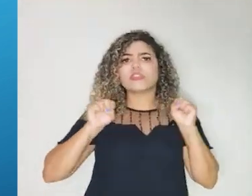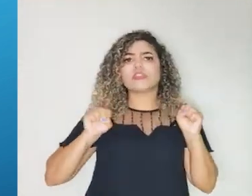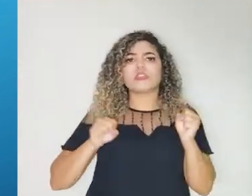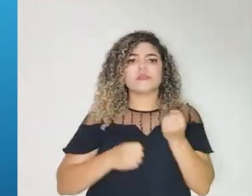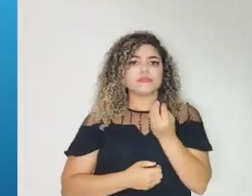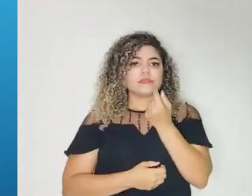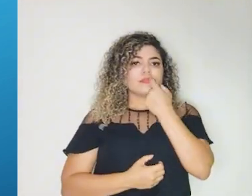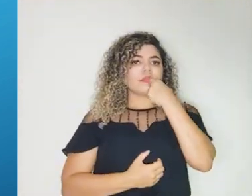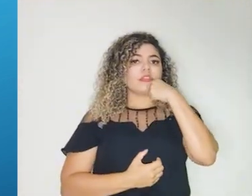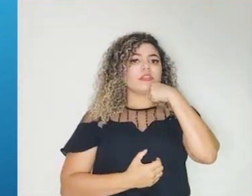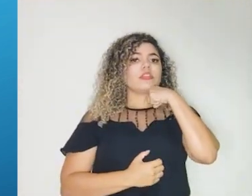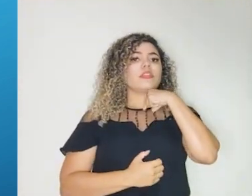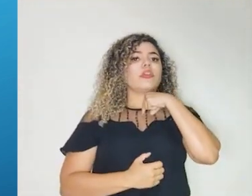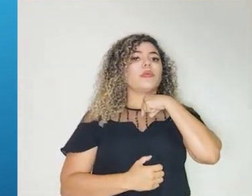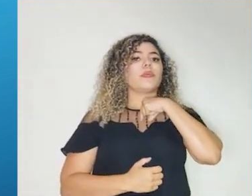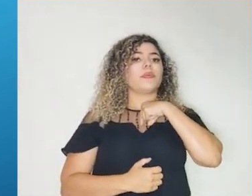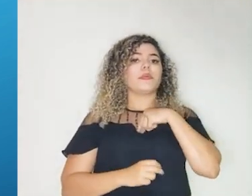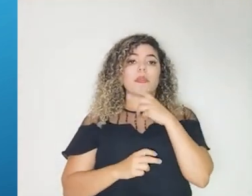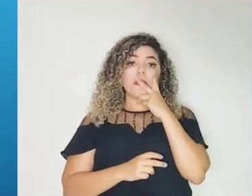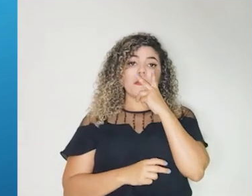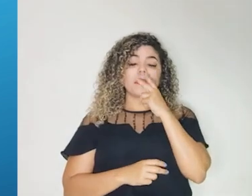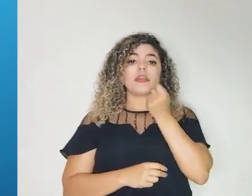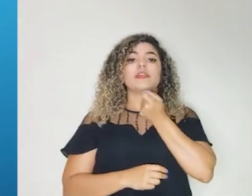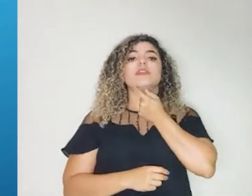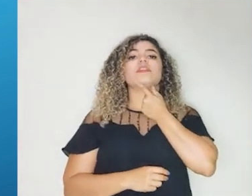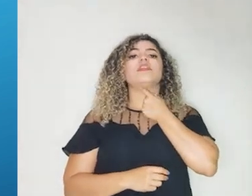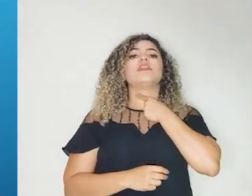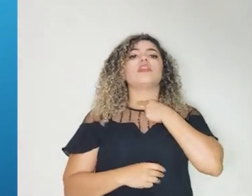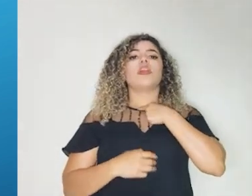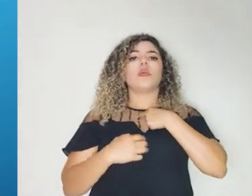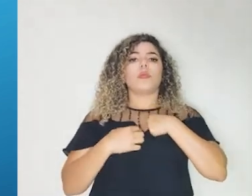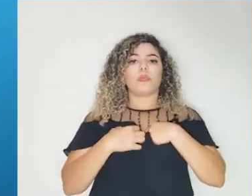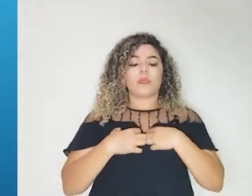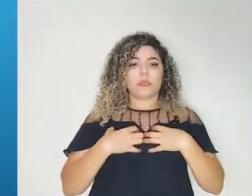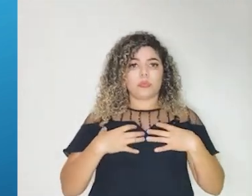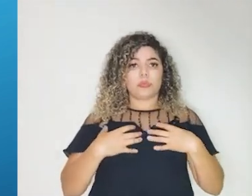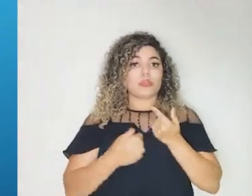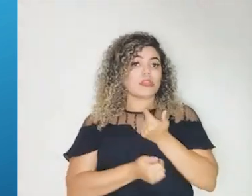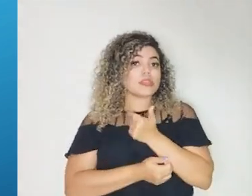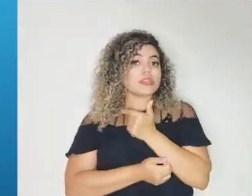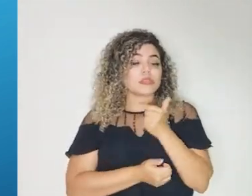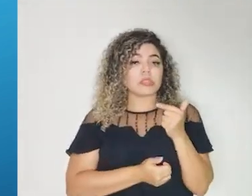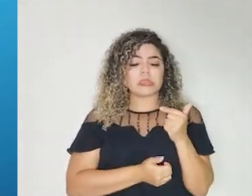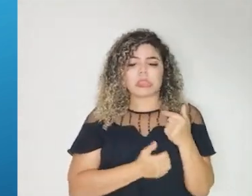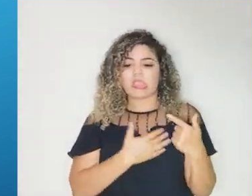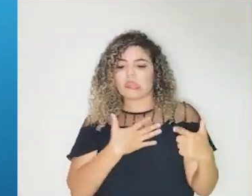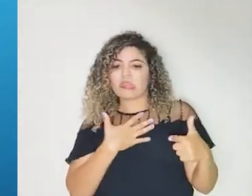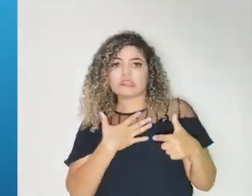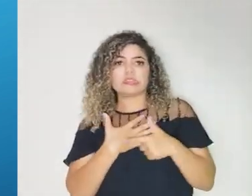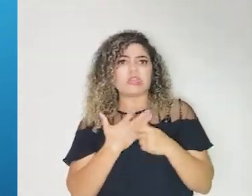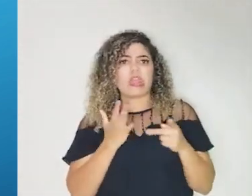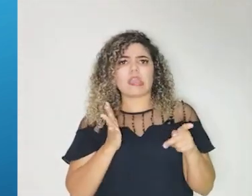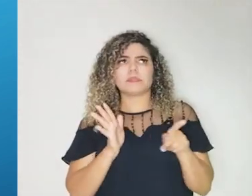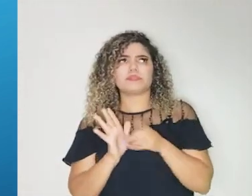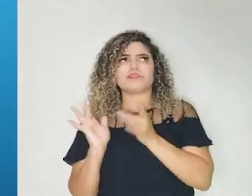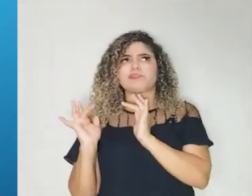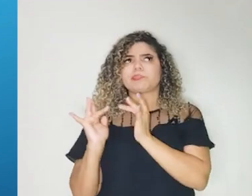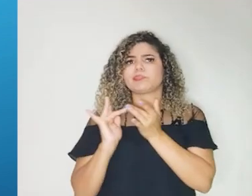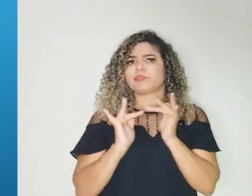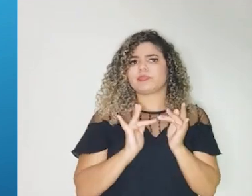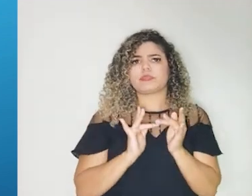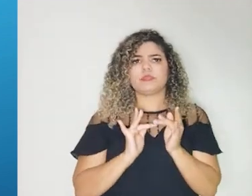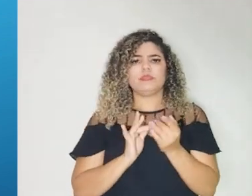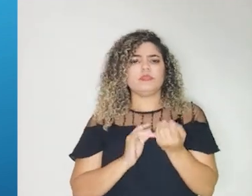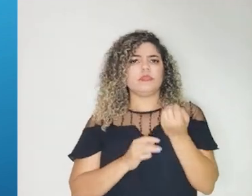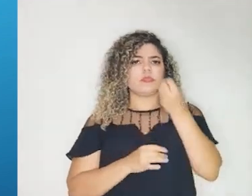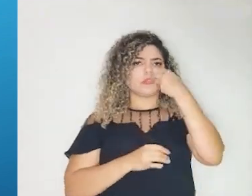ar entra de uma forma muito característica diretamente aos tecidos do animal. Então aqui eu não tenho nenhum órgão fazendo o intercâmbio desse gás,